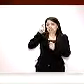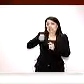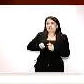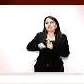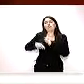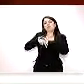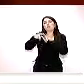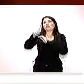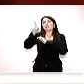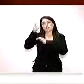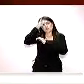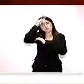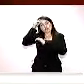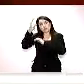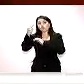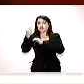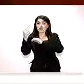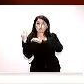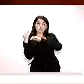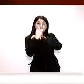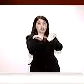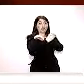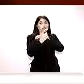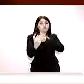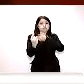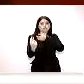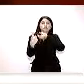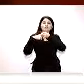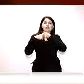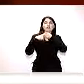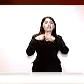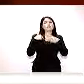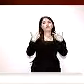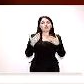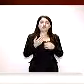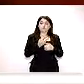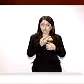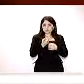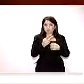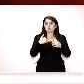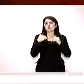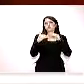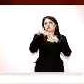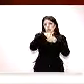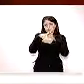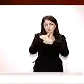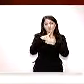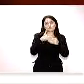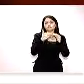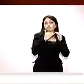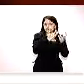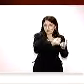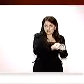disponibilizados em preliminar pressupostos em termos voto pelo conhecimento dos recursos conhecidos no item 46 ainda em